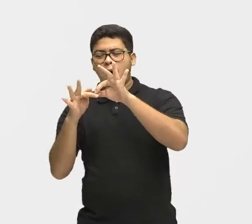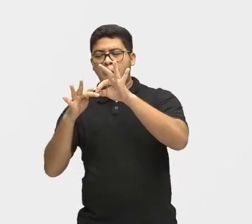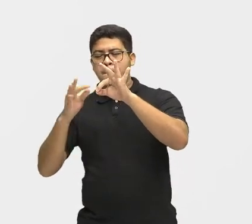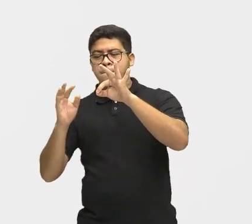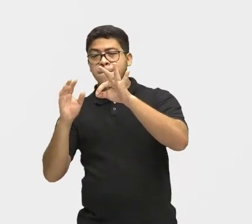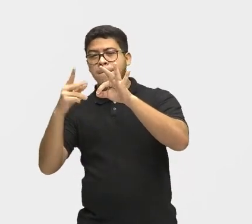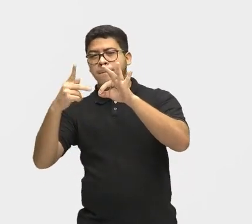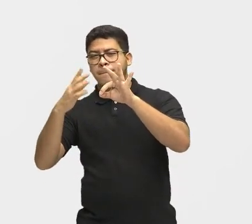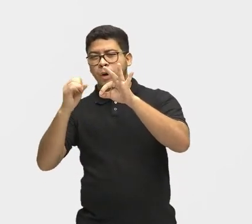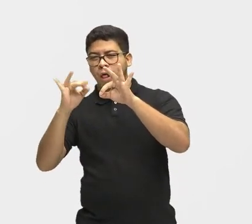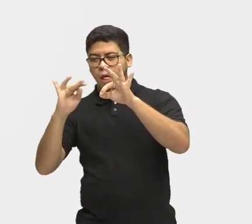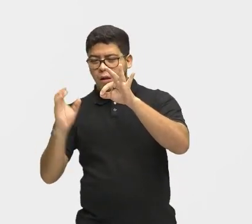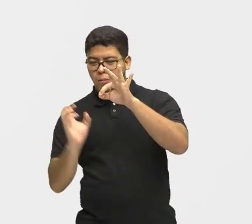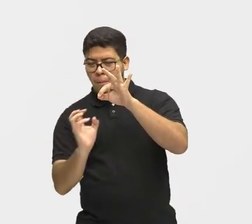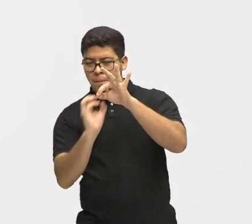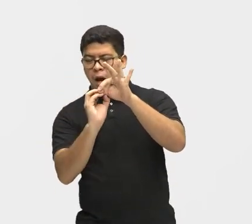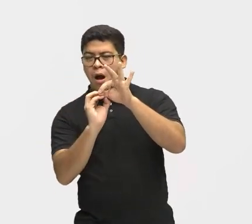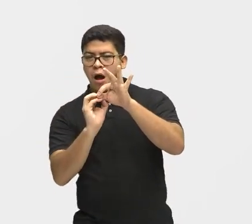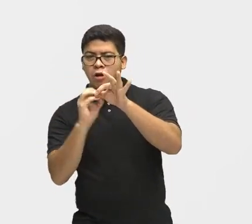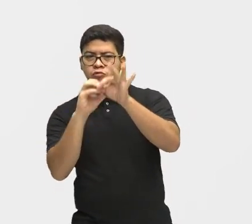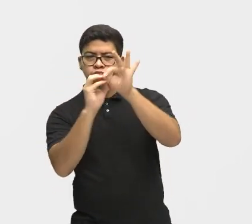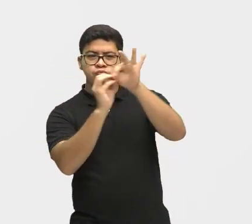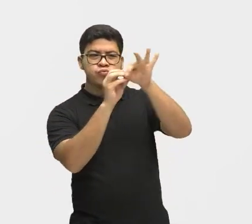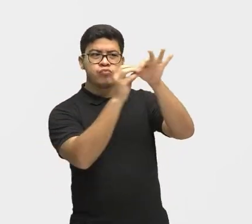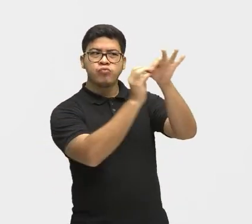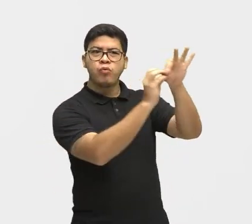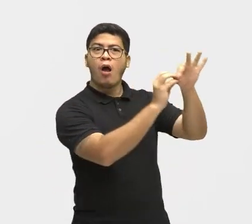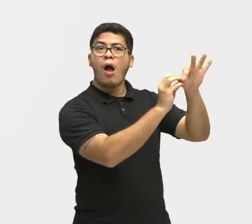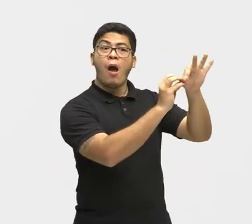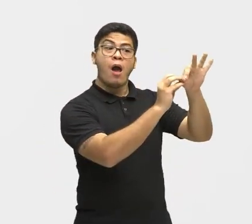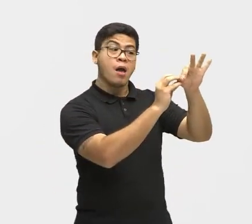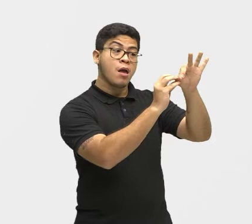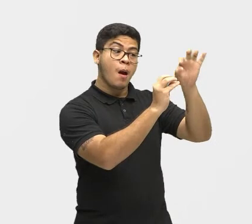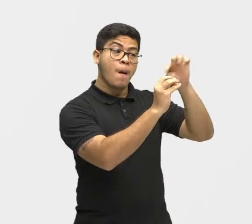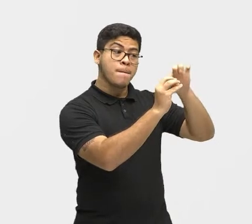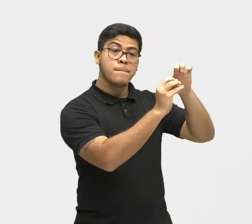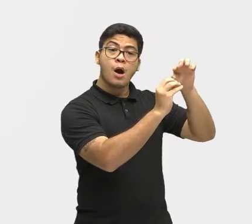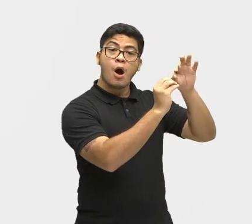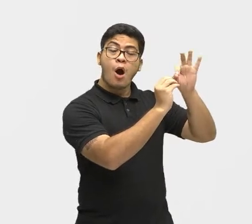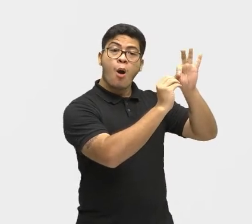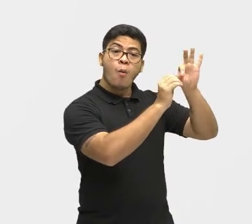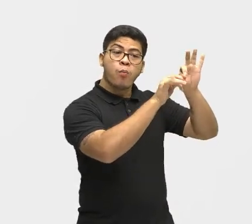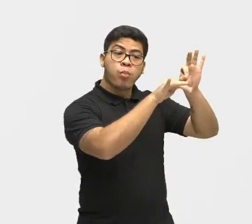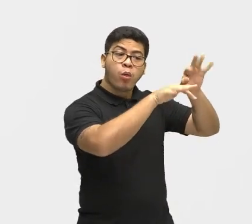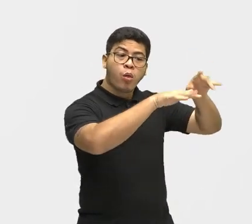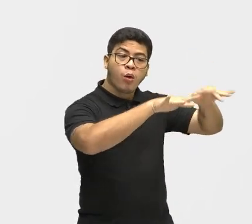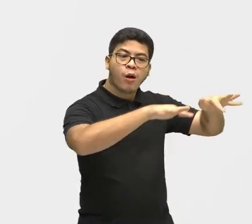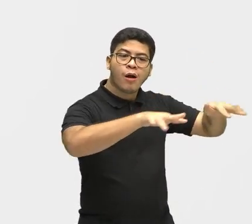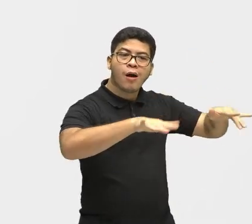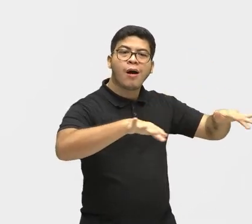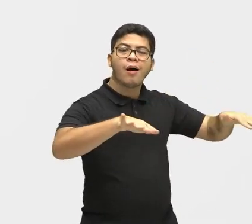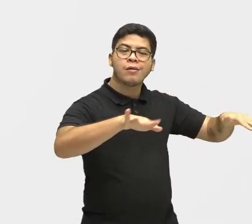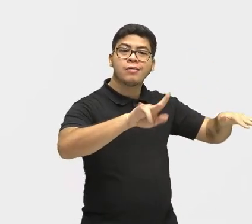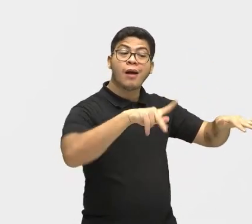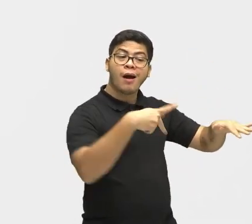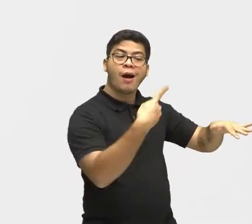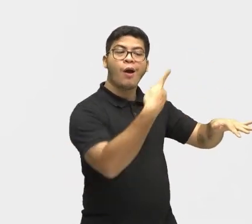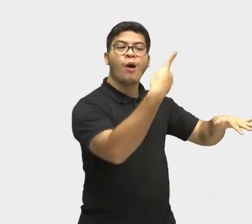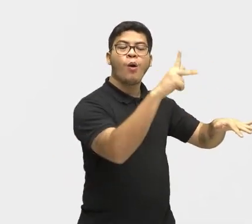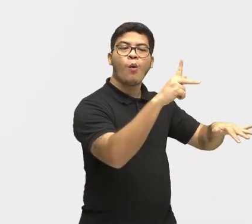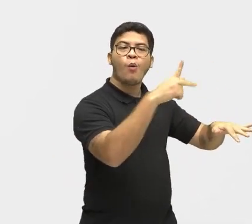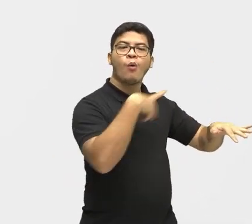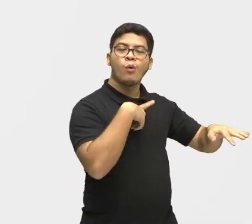aí para tirar o néctar, acaba se esfregando aí no pólen, e aí quando vão para outra flor, para outra planta,